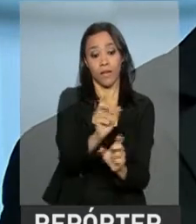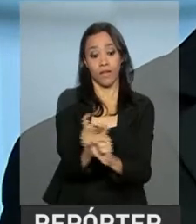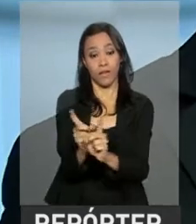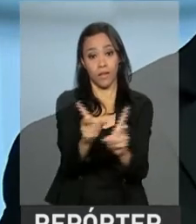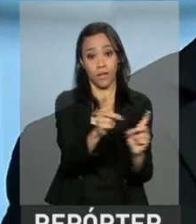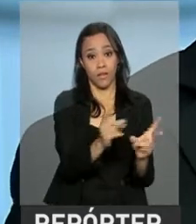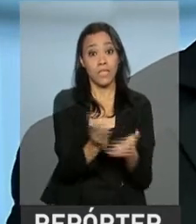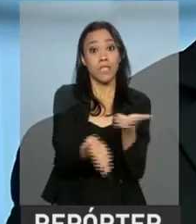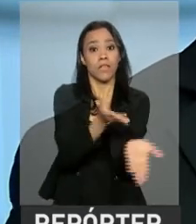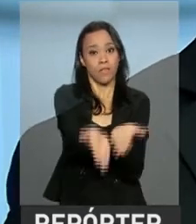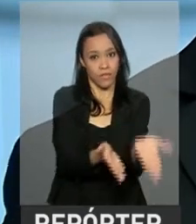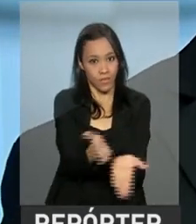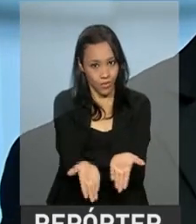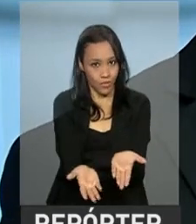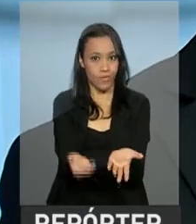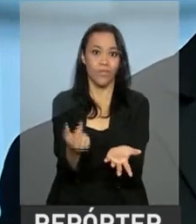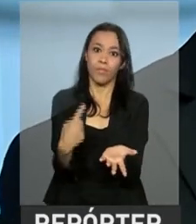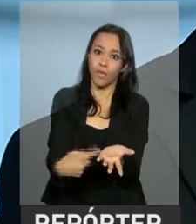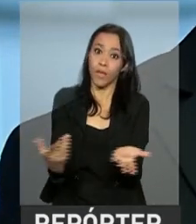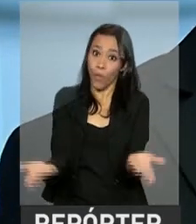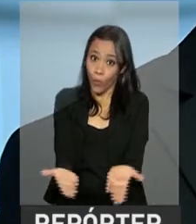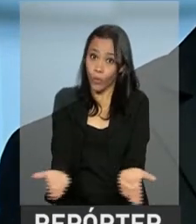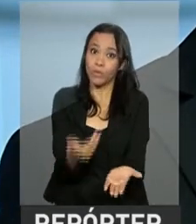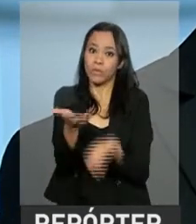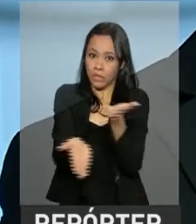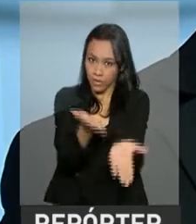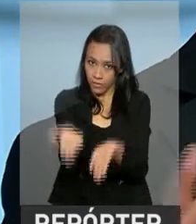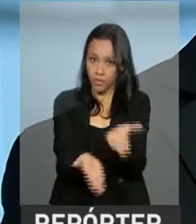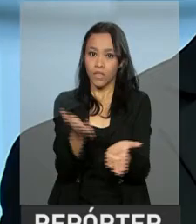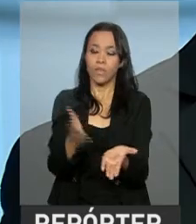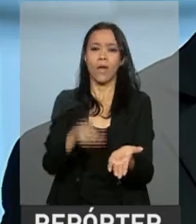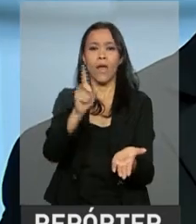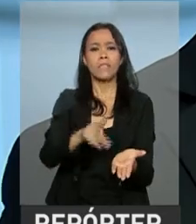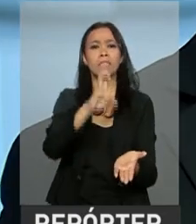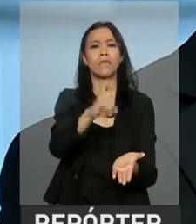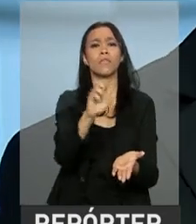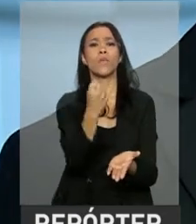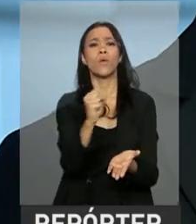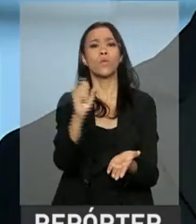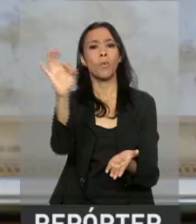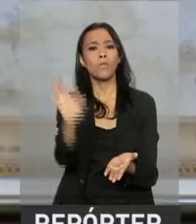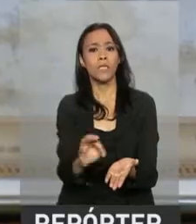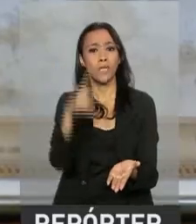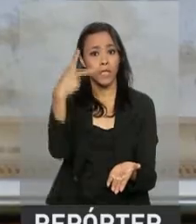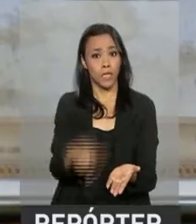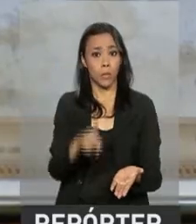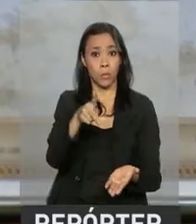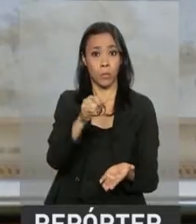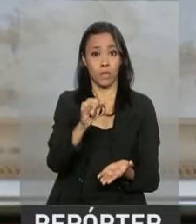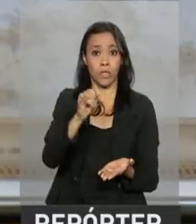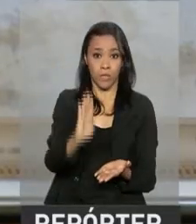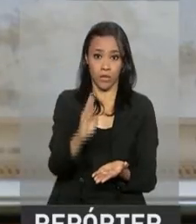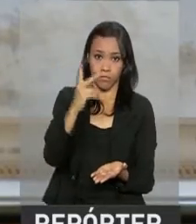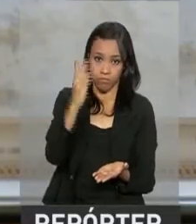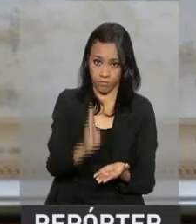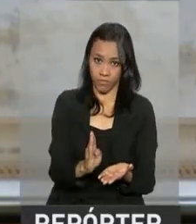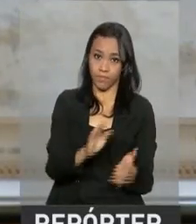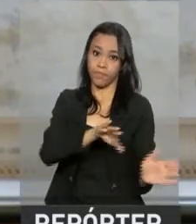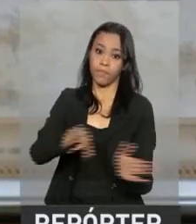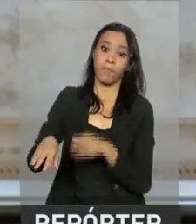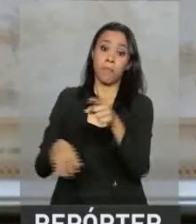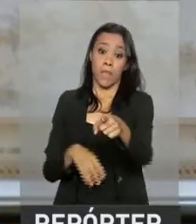comércio de serviços sabe que serviço representa hoje 58 por cento do PIB nacional para o Ministério da Agricultura